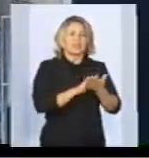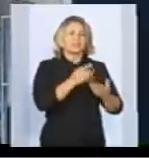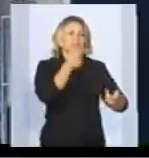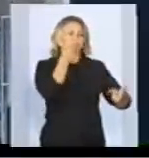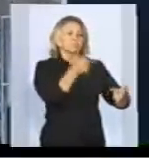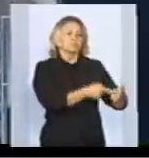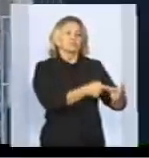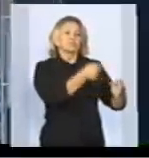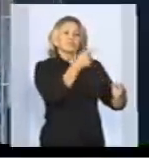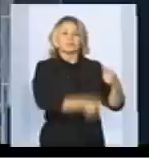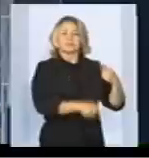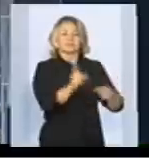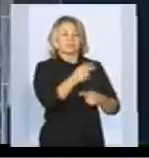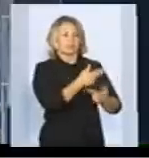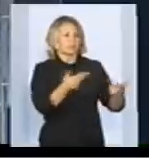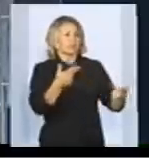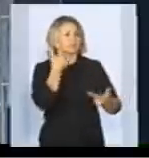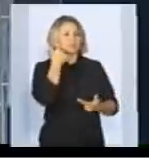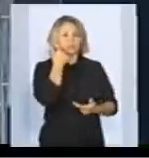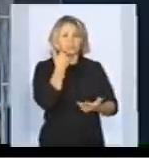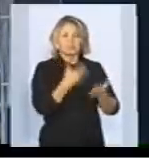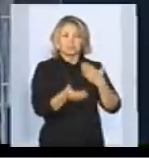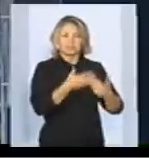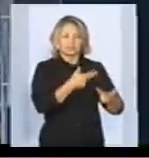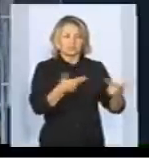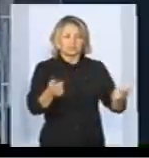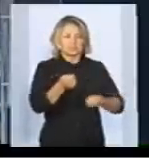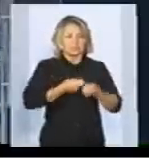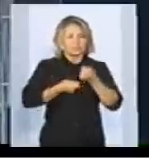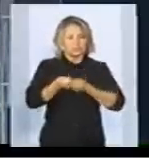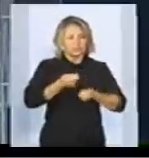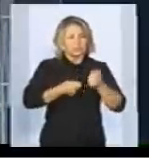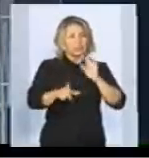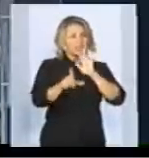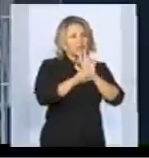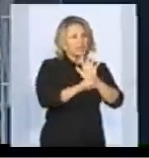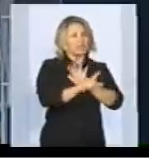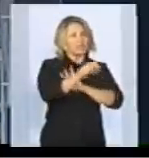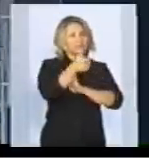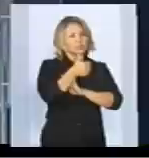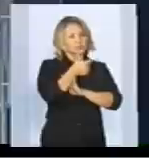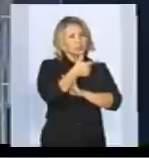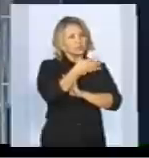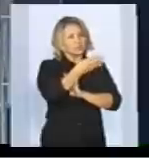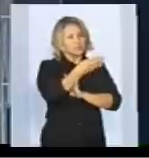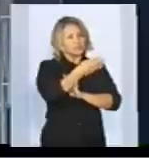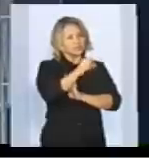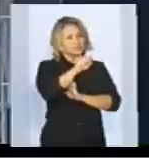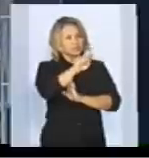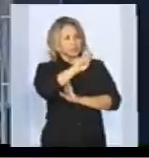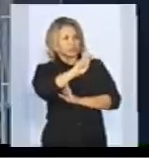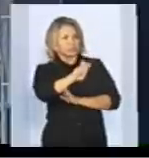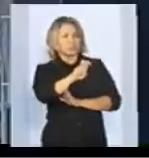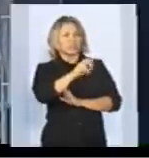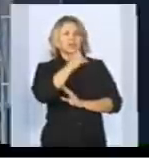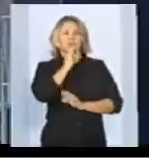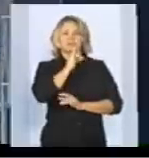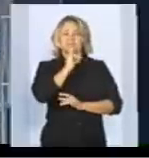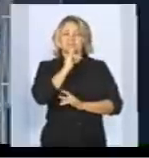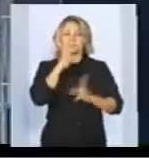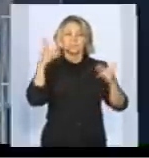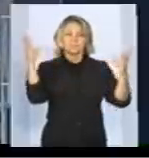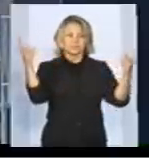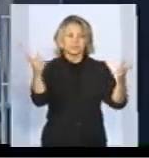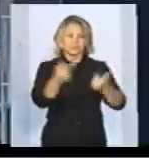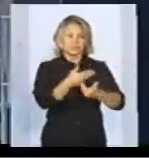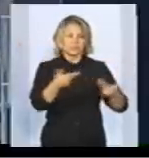contrário são rituais com comuns em qualquer atividade econômica a lei 12485 é um exemplo de regulação democrática nos Marcos do